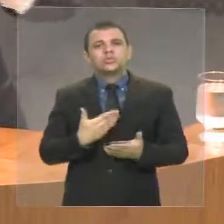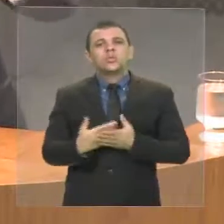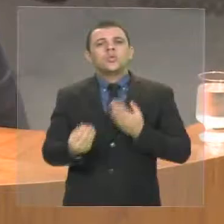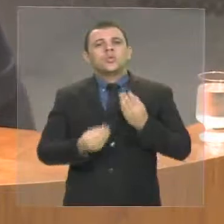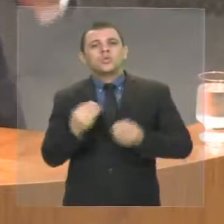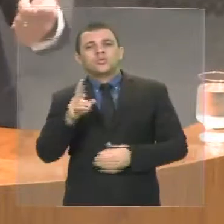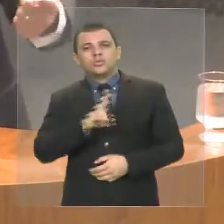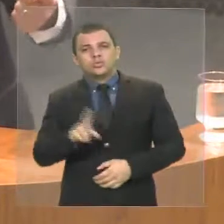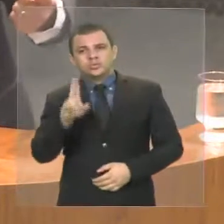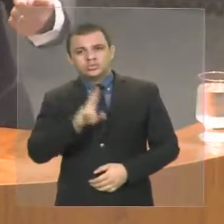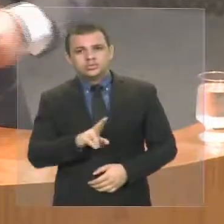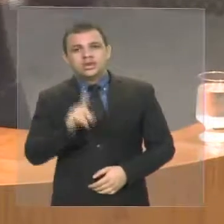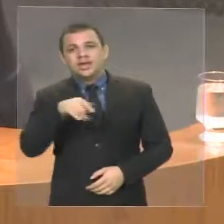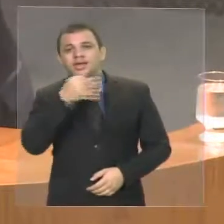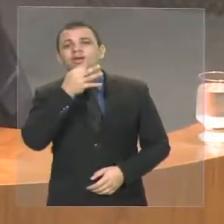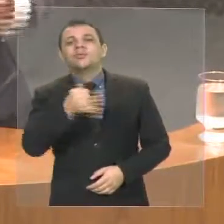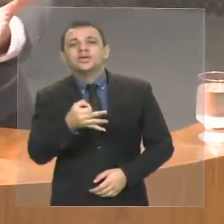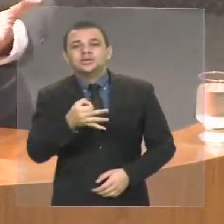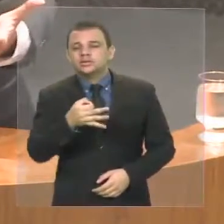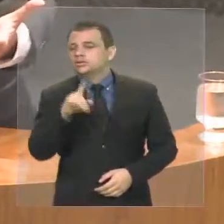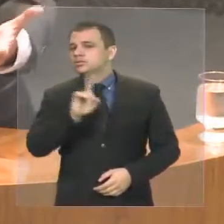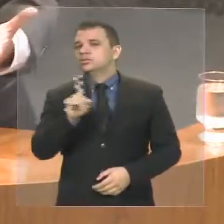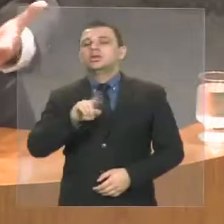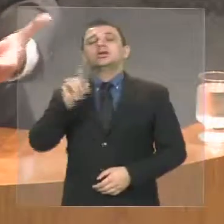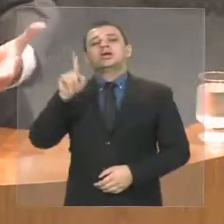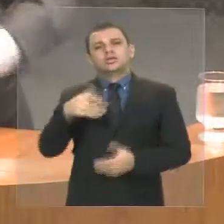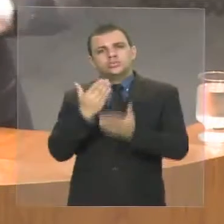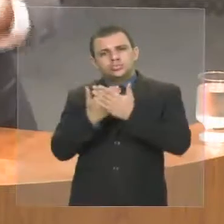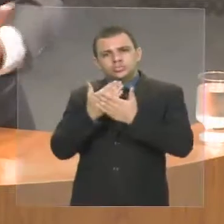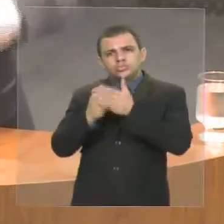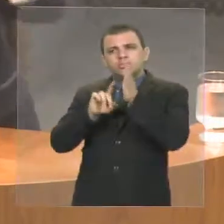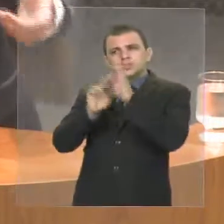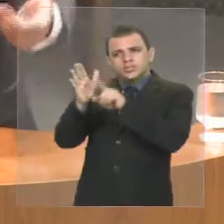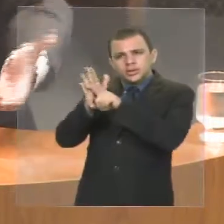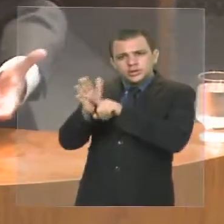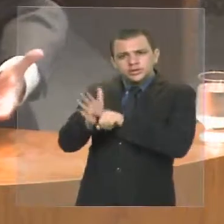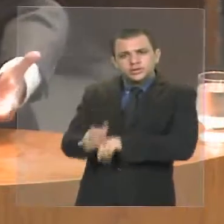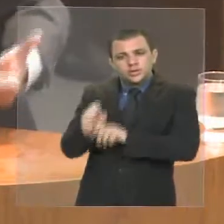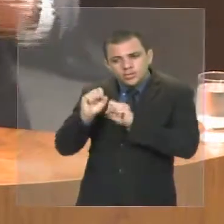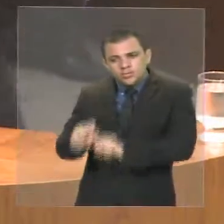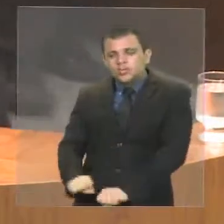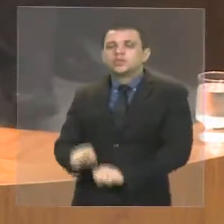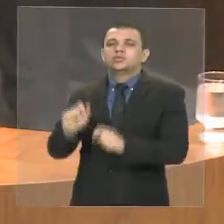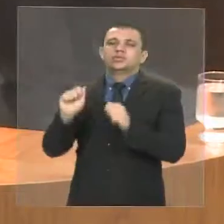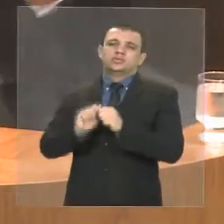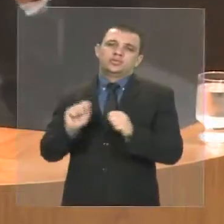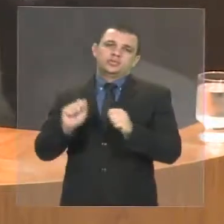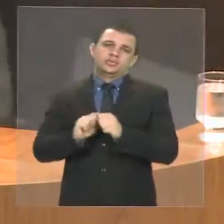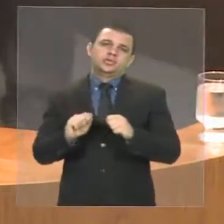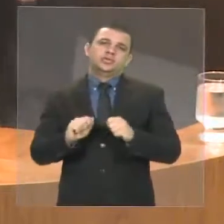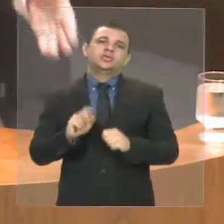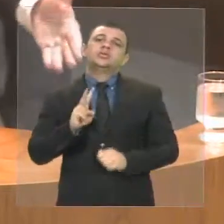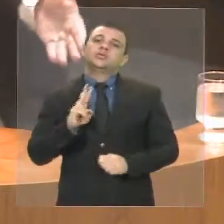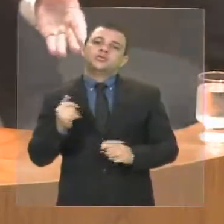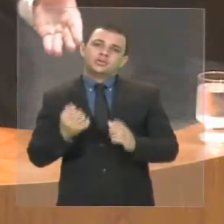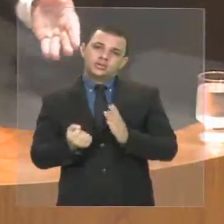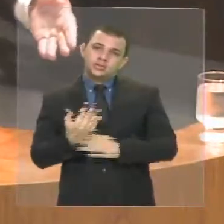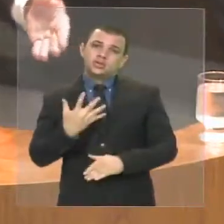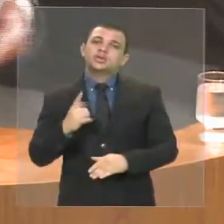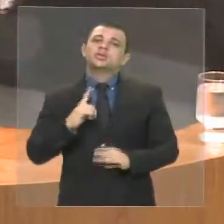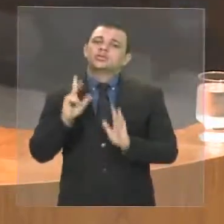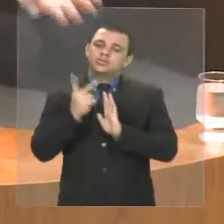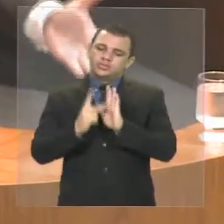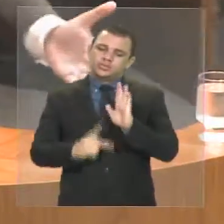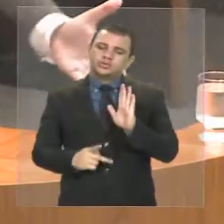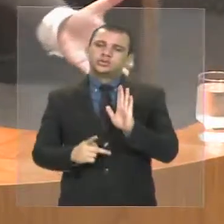não era um achômetro. Ele tinha todo o estudo técnico de viabilidade. Então, nós íamos implantar, e está o projeto aí,